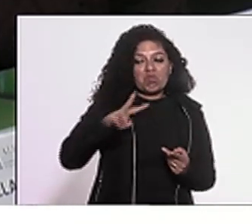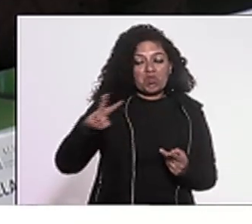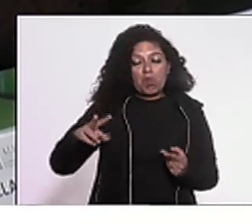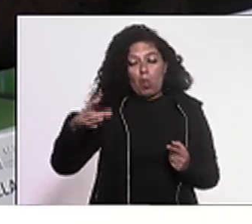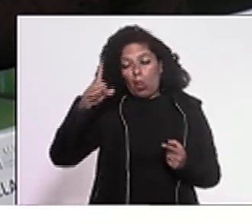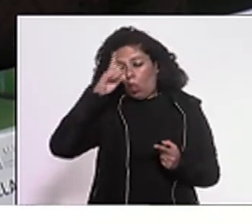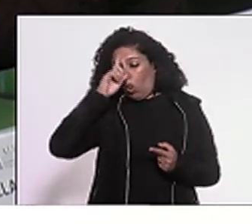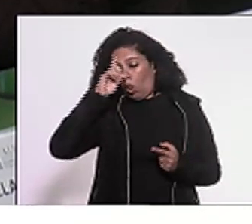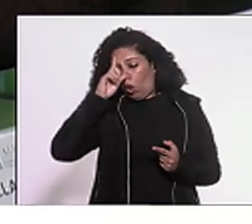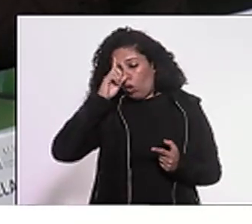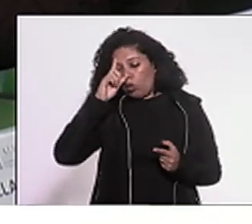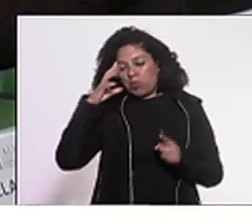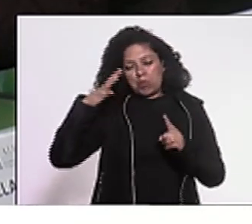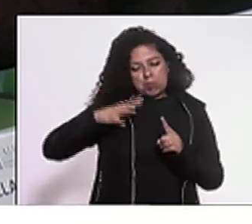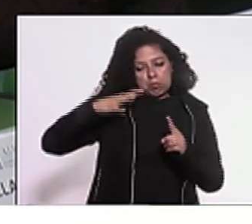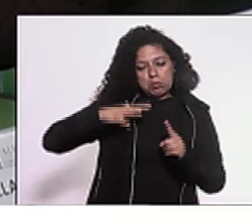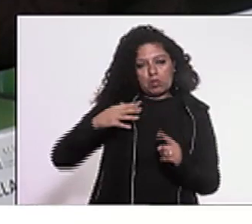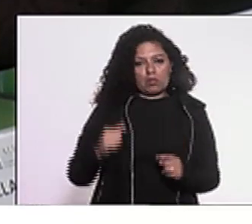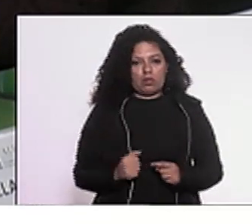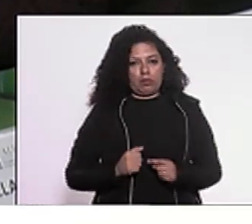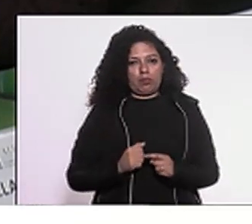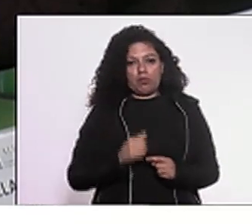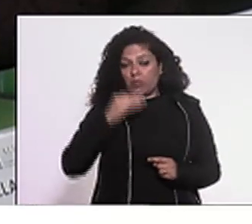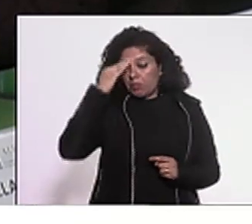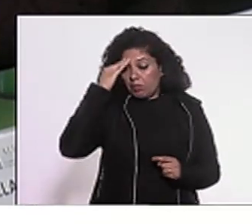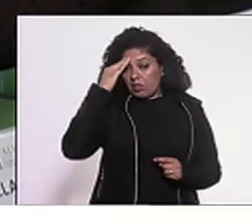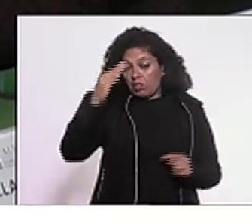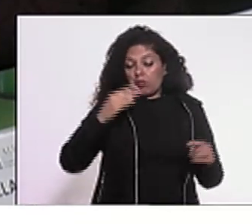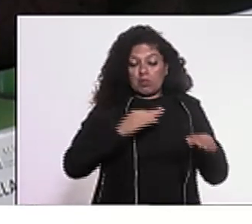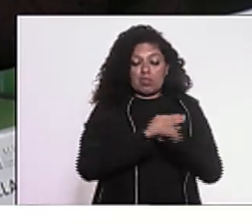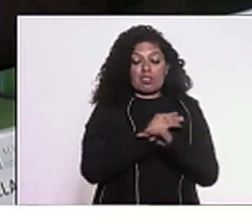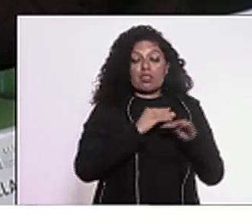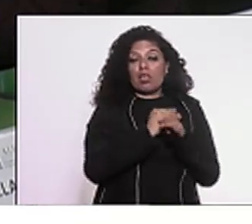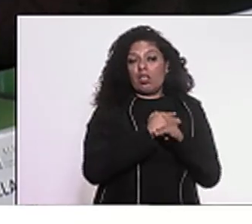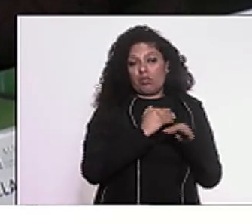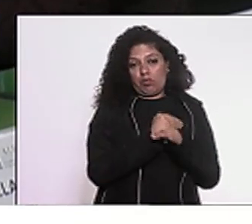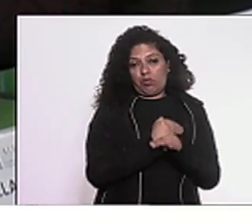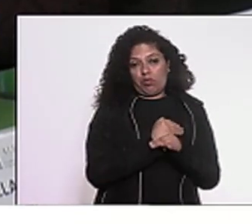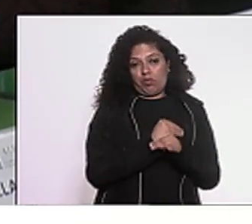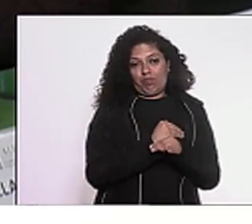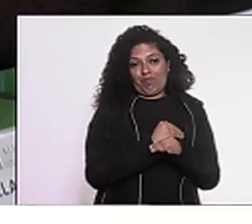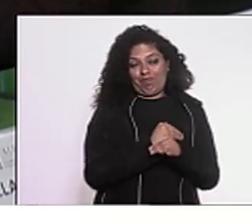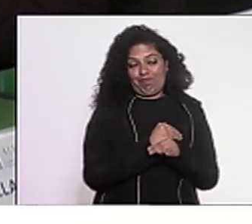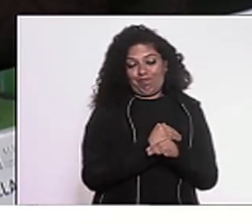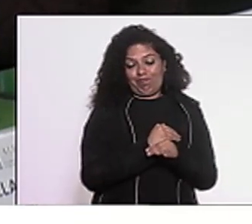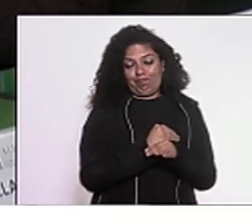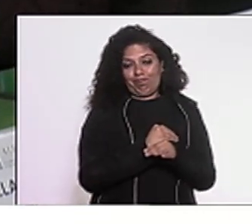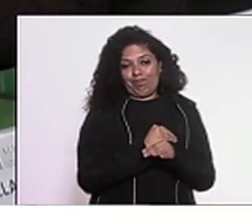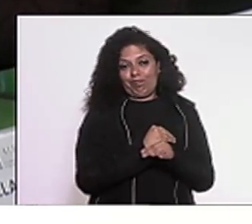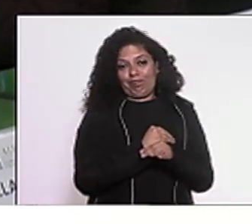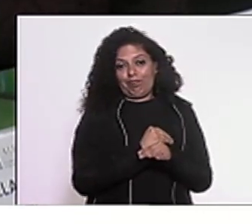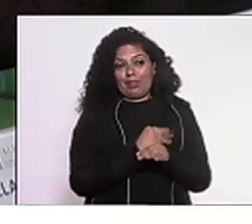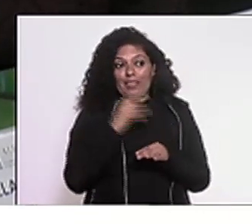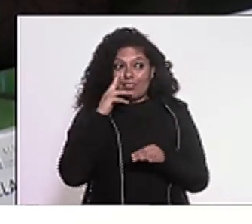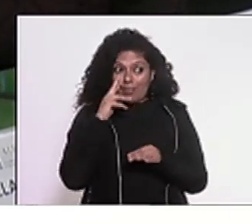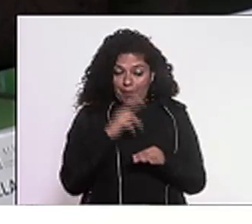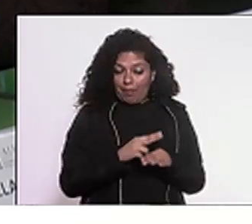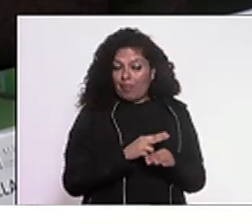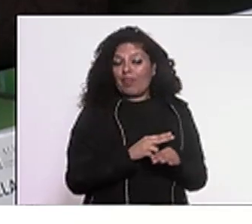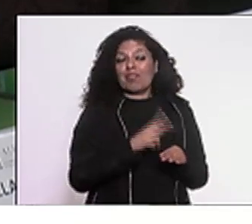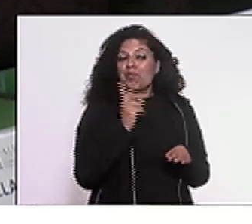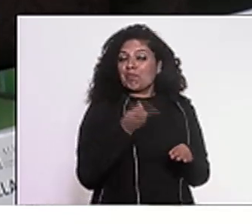né? Principalmente quando a gente fala dos municípios, né? Isso se torna muito mais corriqueiro.